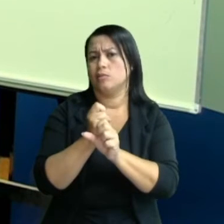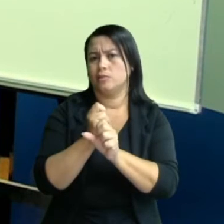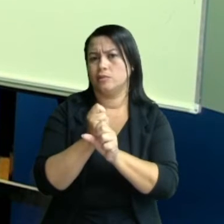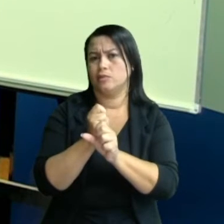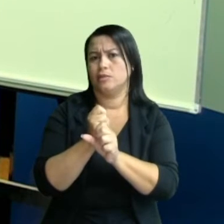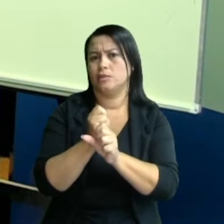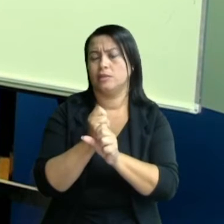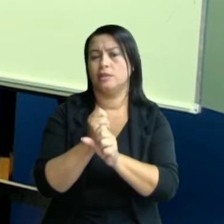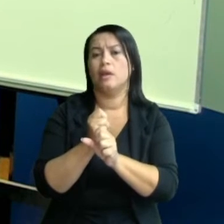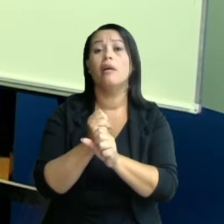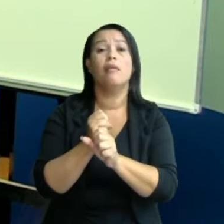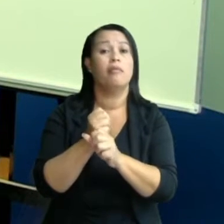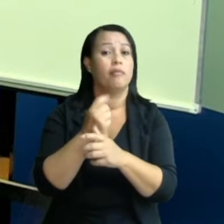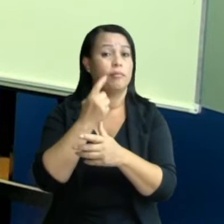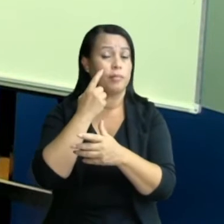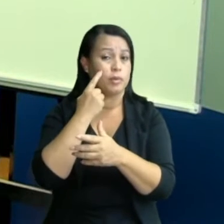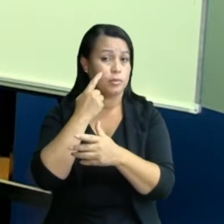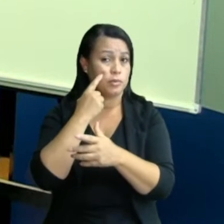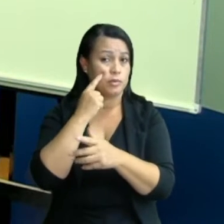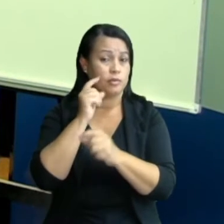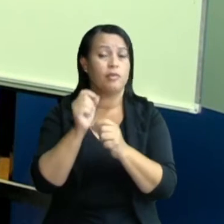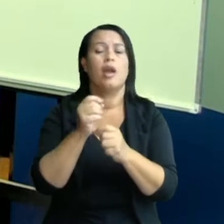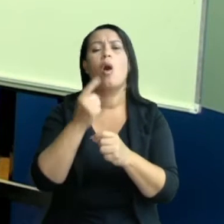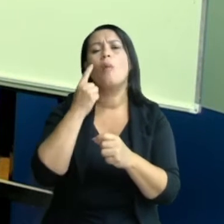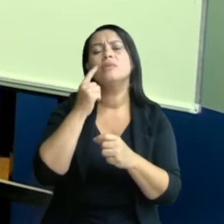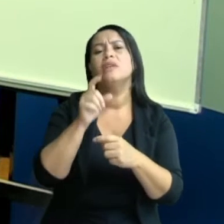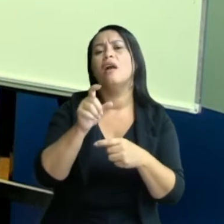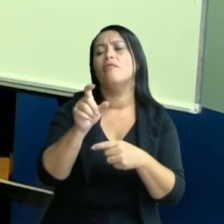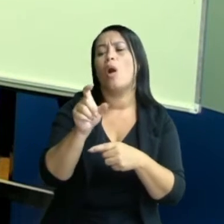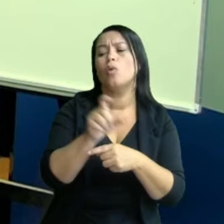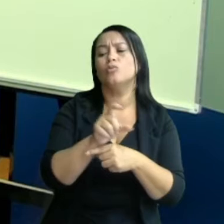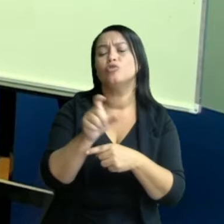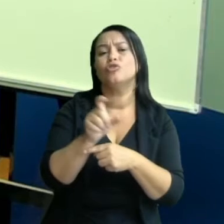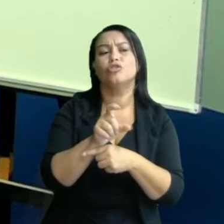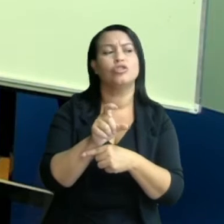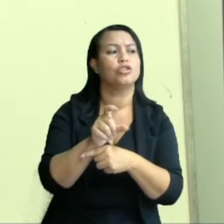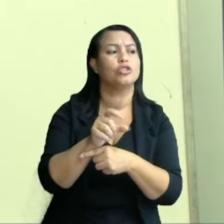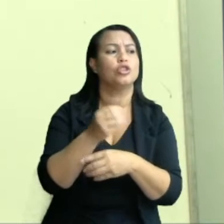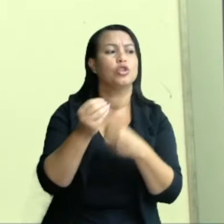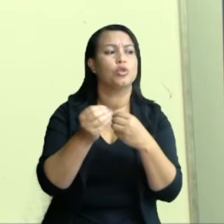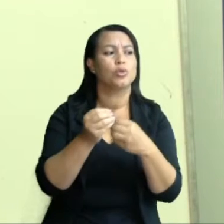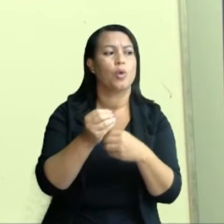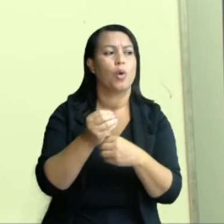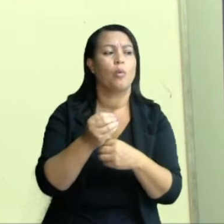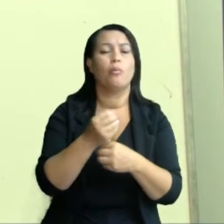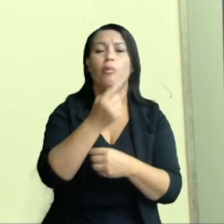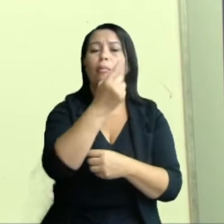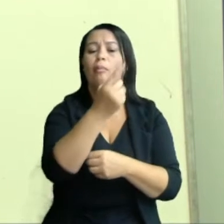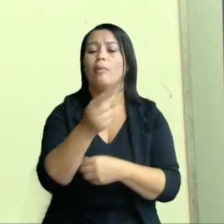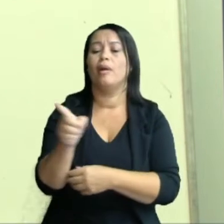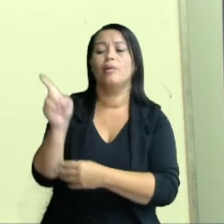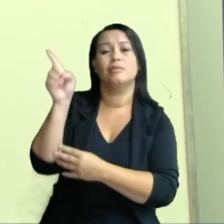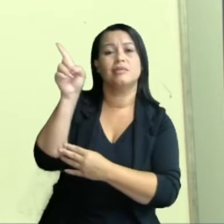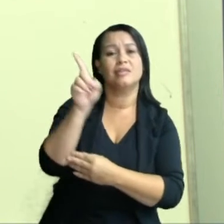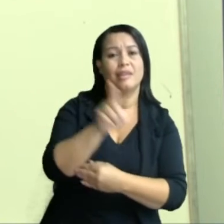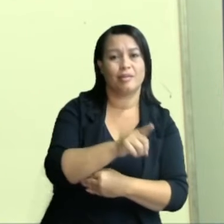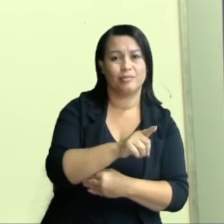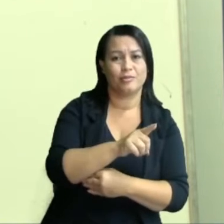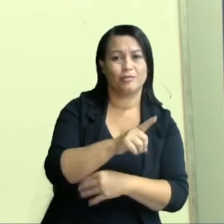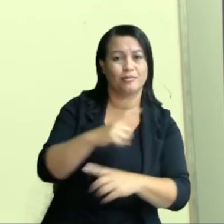A gente faz um cálculo na forma de um xizinho, conhecido como meio